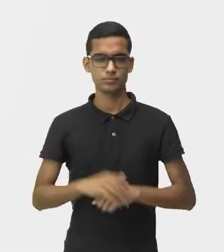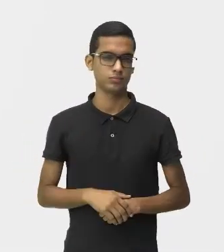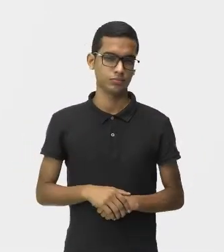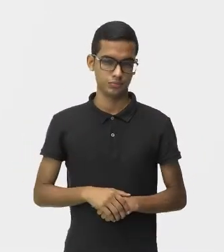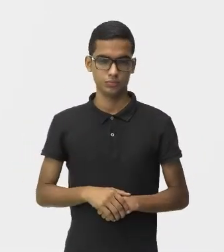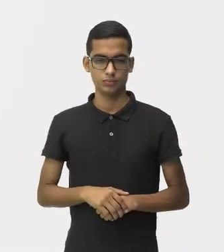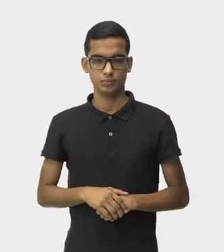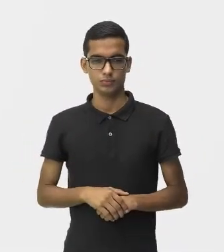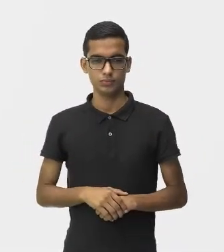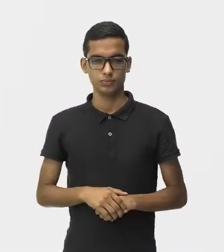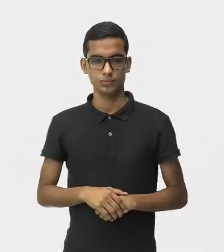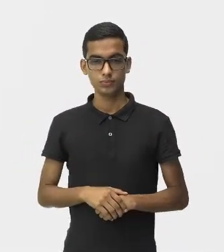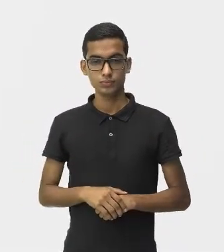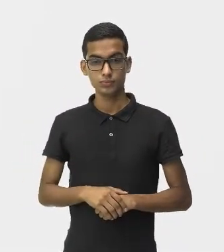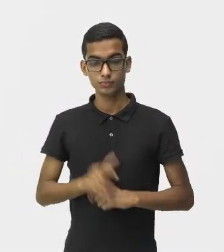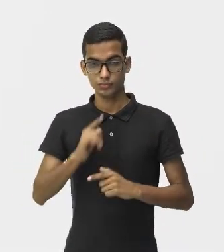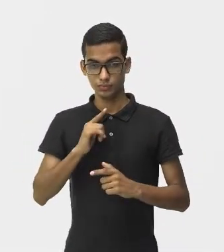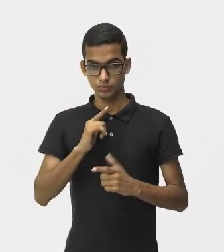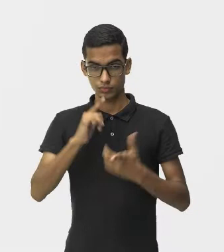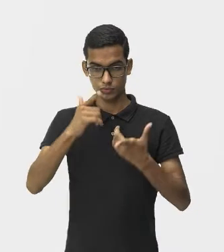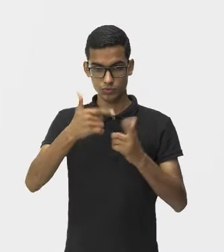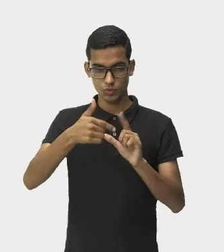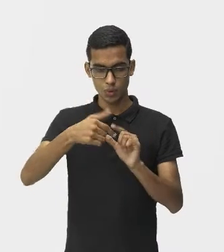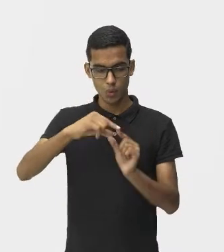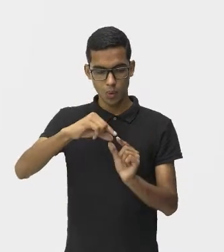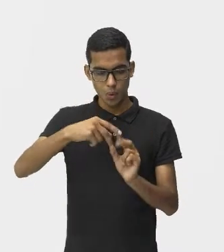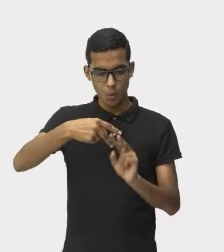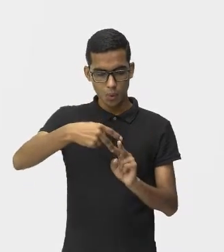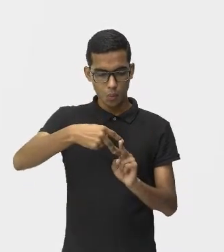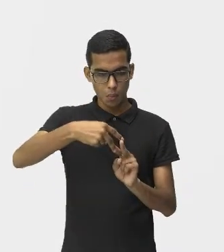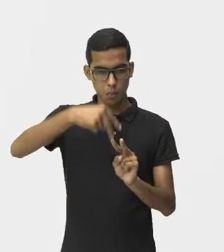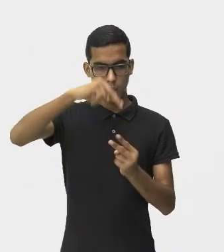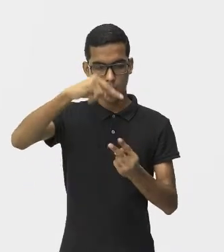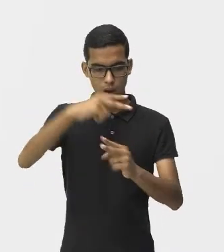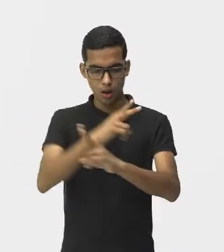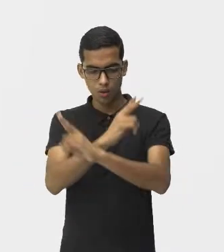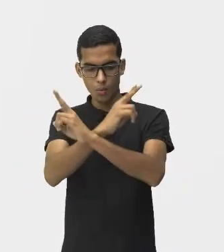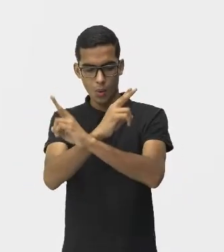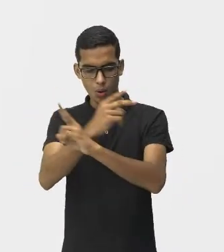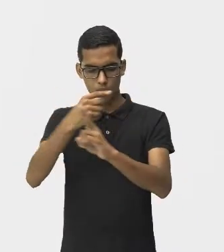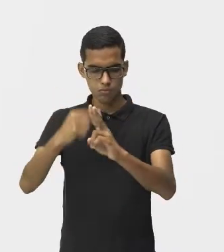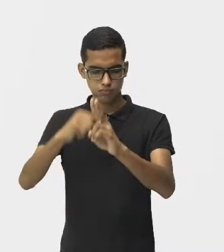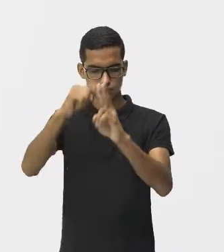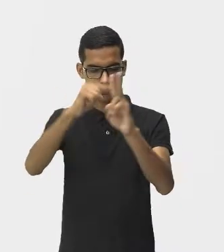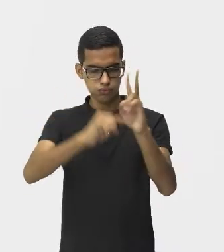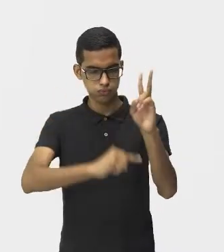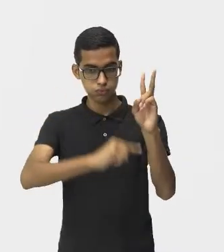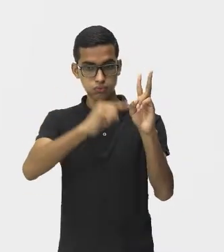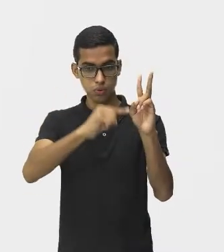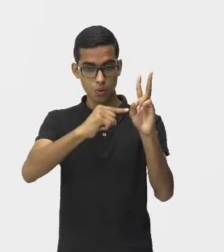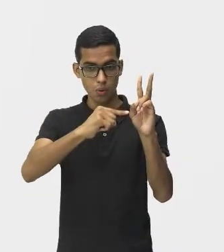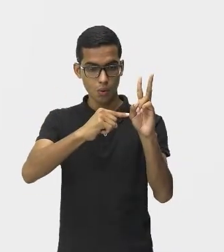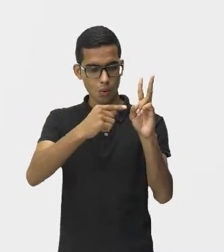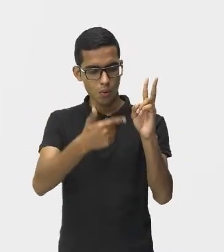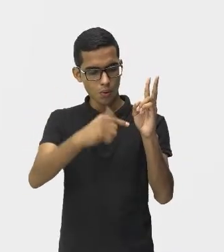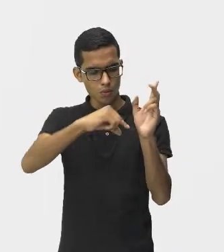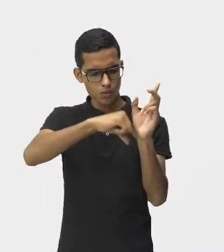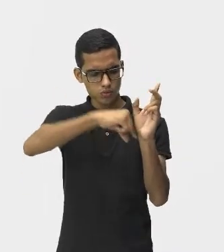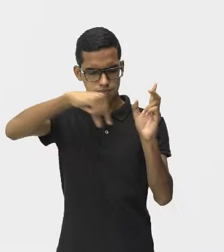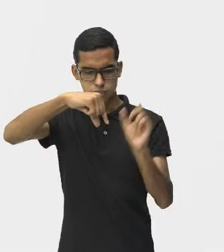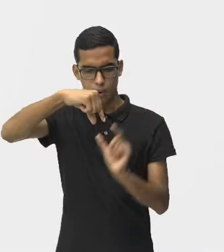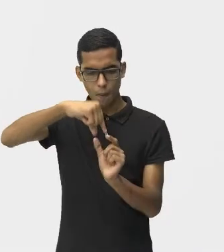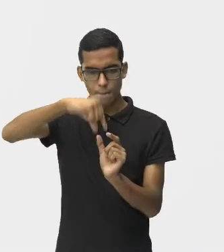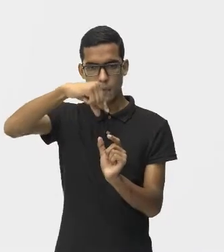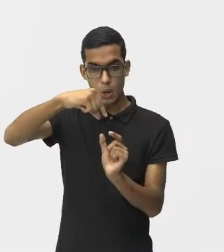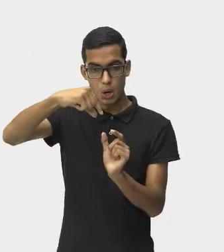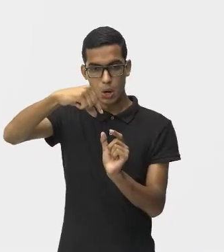perda total, olha só, ou parcial de um segmento do cromossomo. Se essa perda for